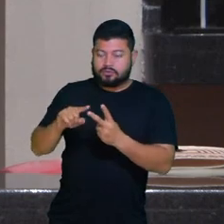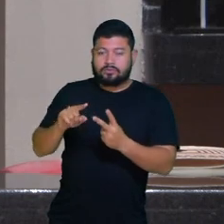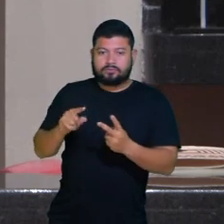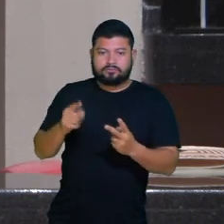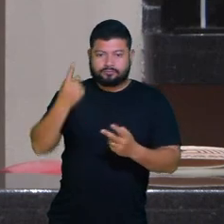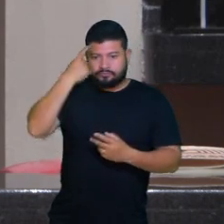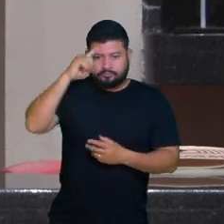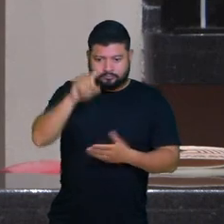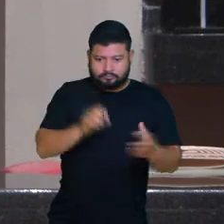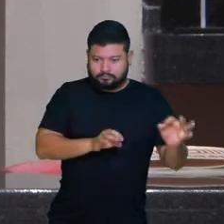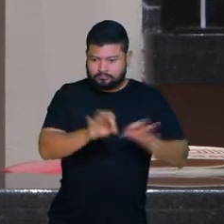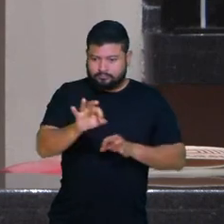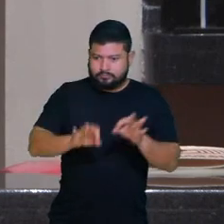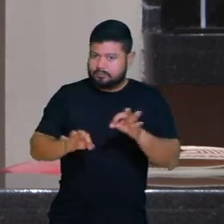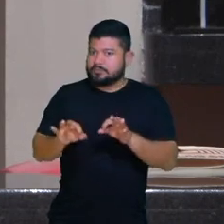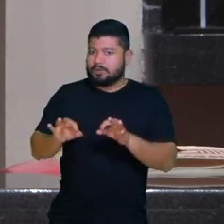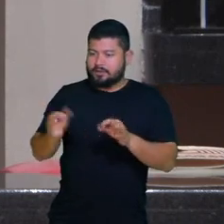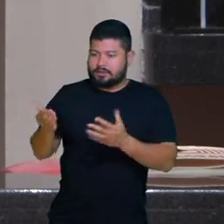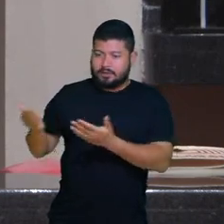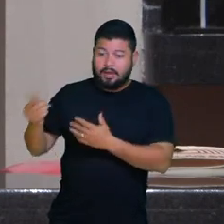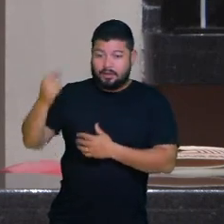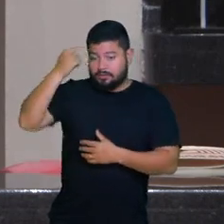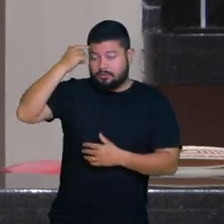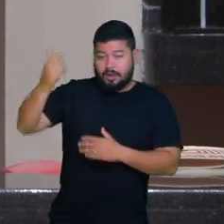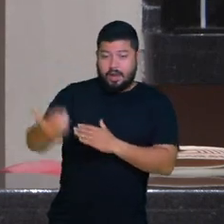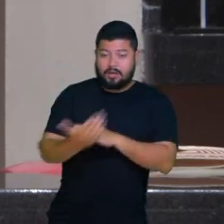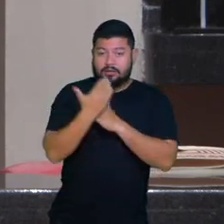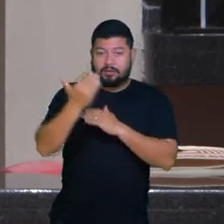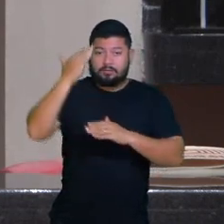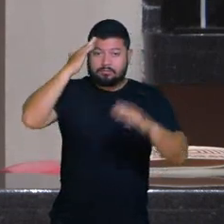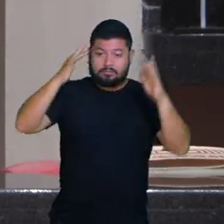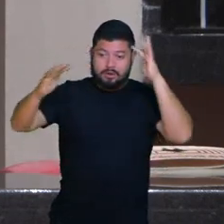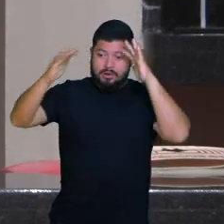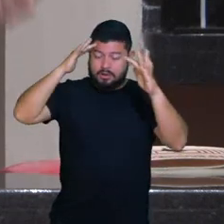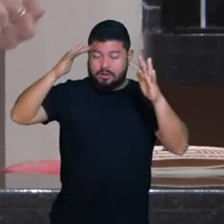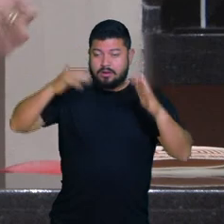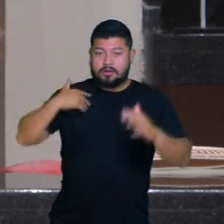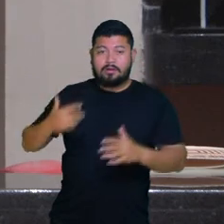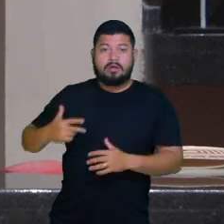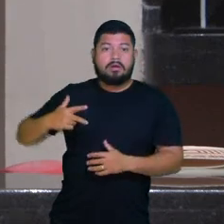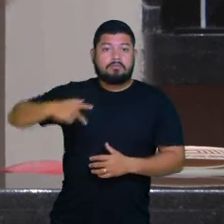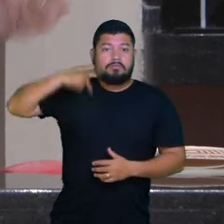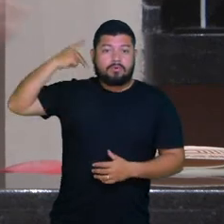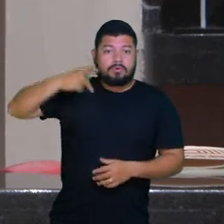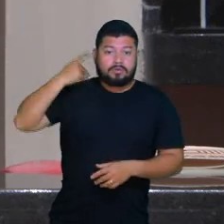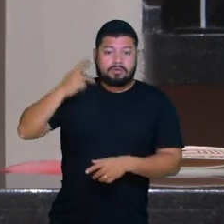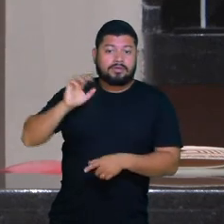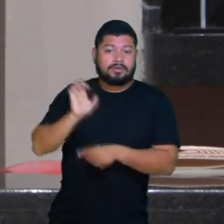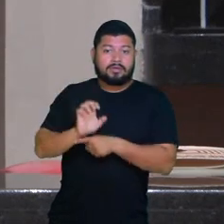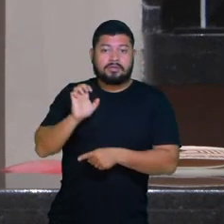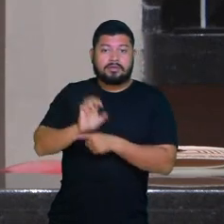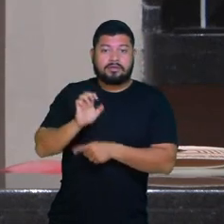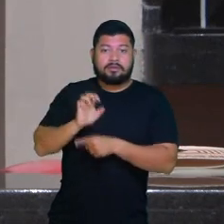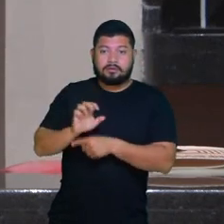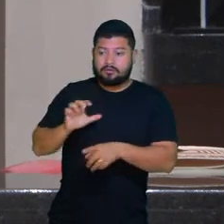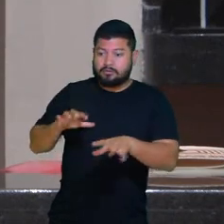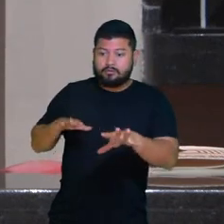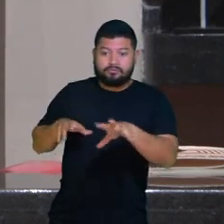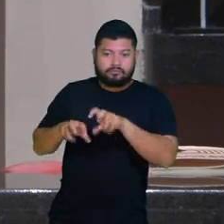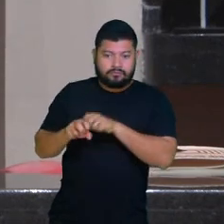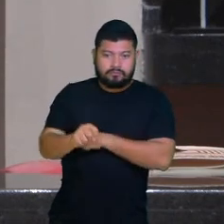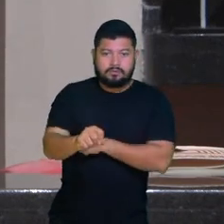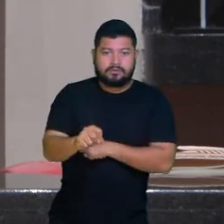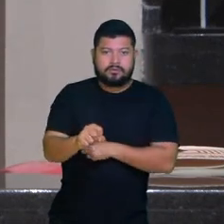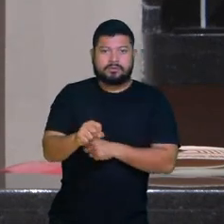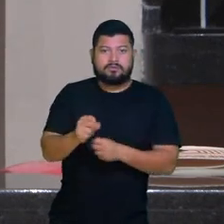para pensar esta política estadual de Formação Inicial e continuada que